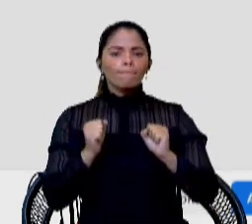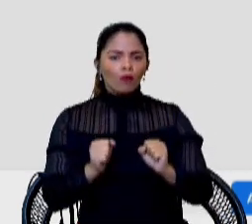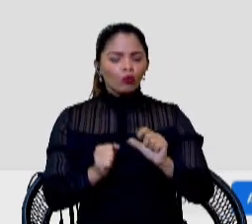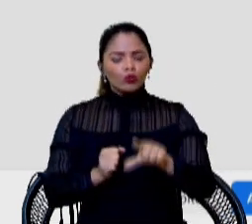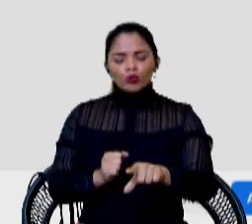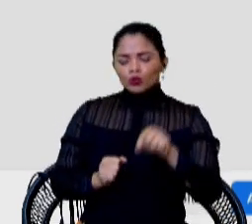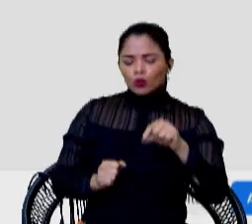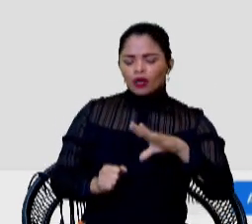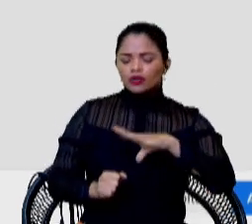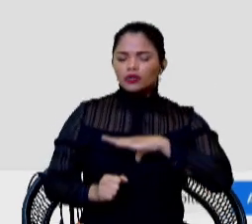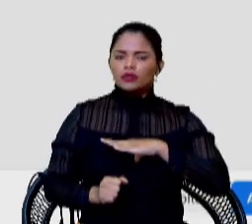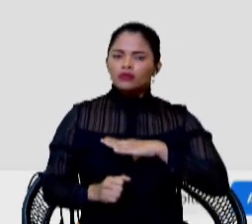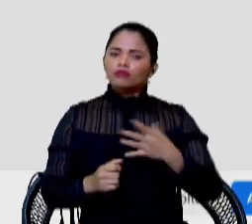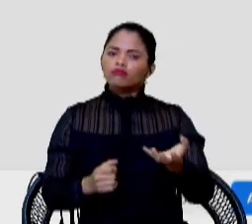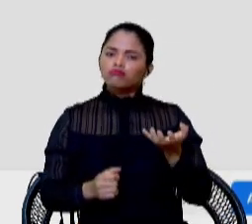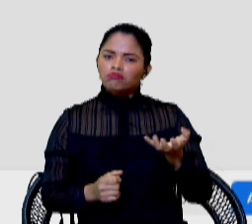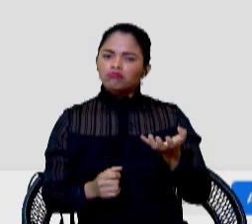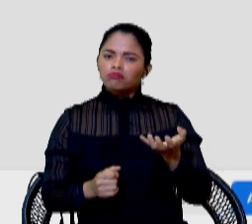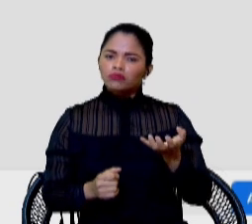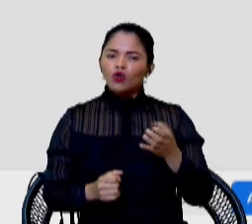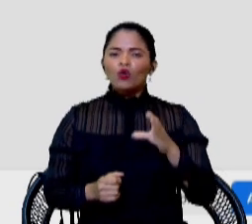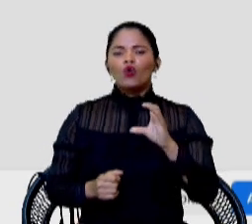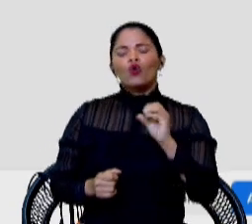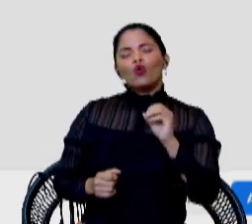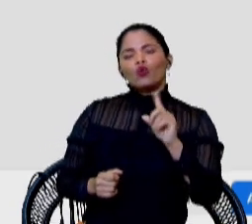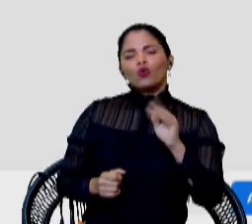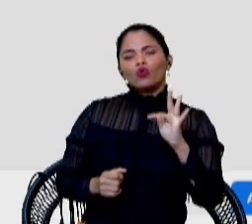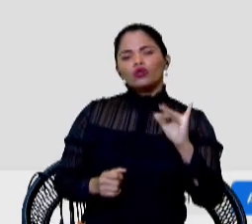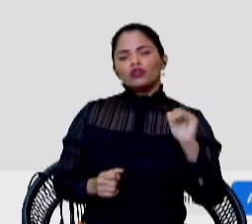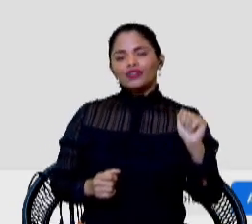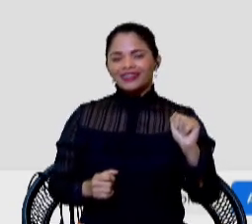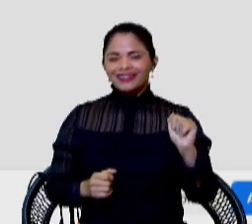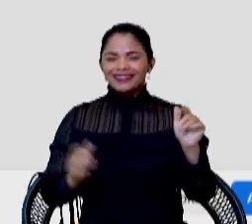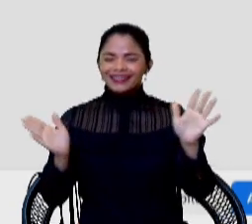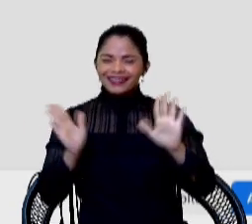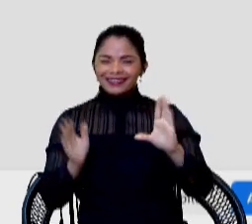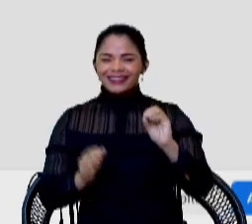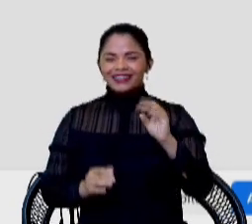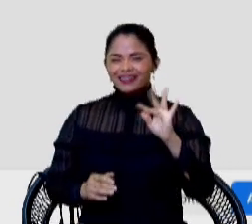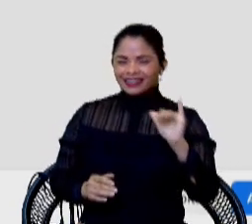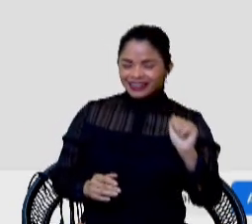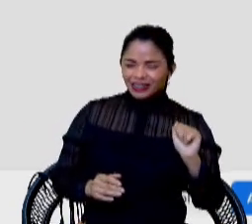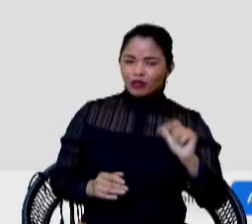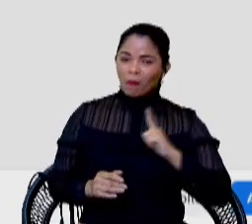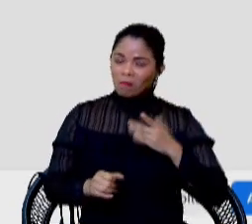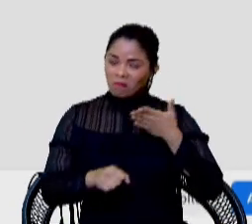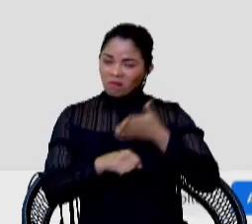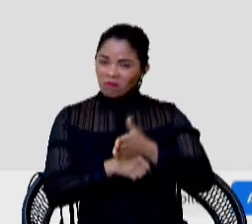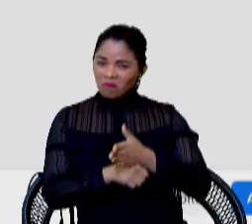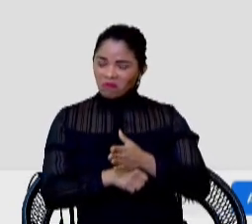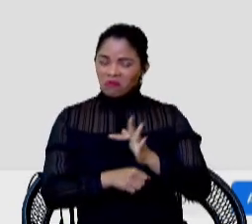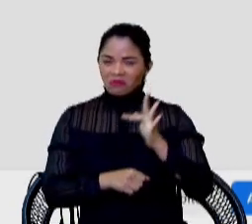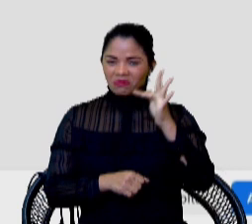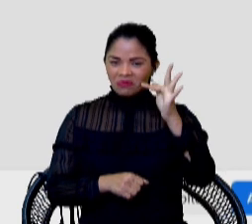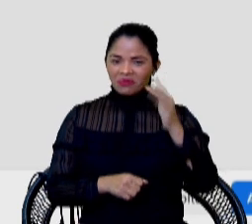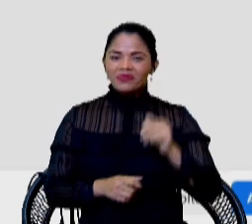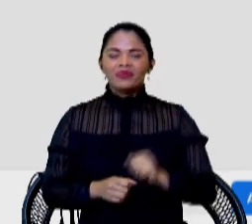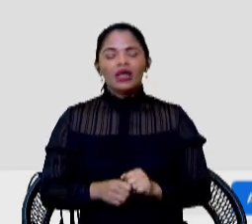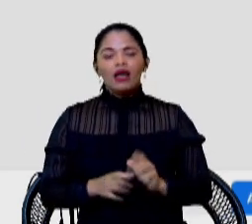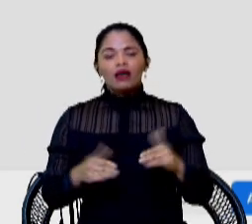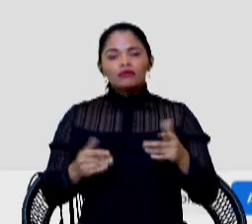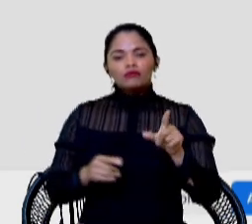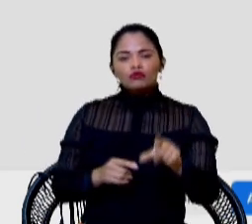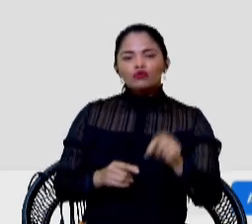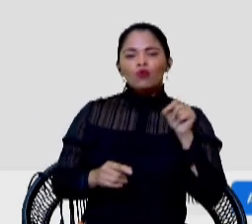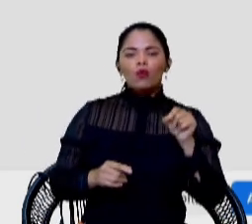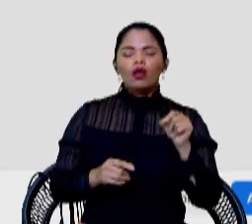cidade que eu quero. Então, vou colocar aqui, Cotia. Minha cidade, alô Cotia, que alguém de Cotia tiver aí, ó, Cotia, e eu vou